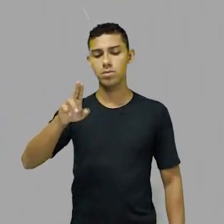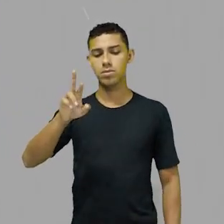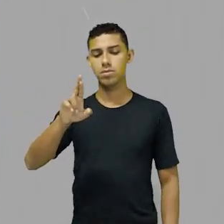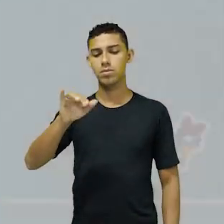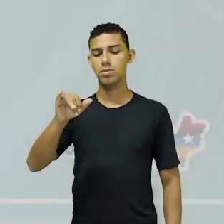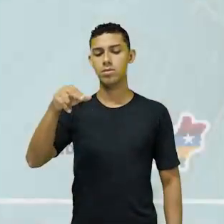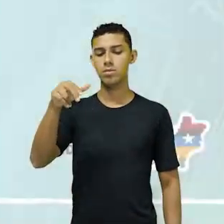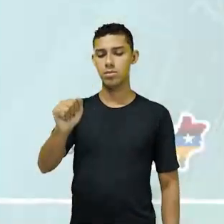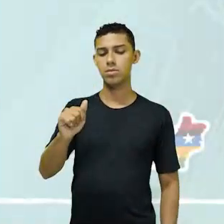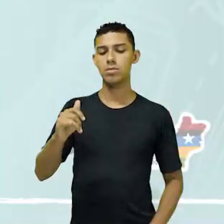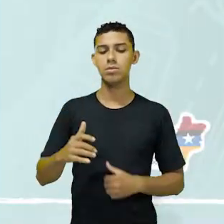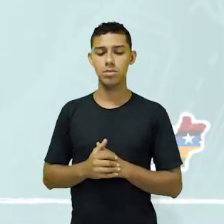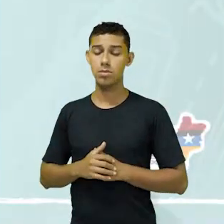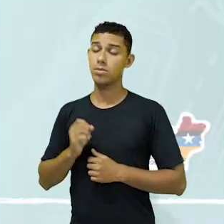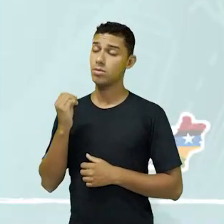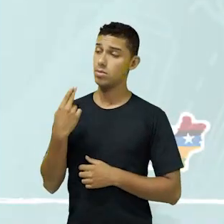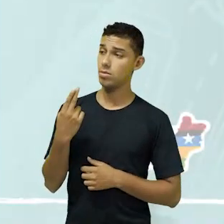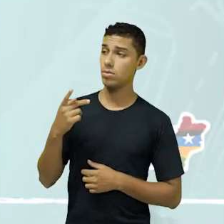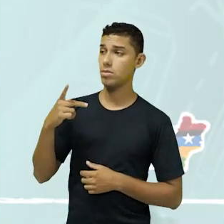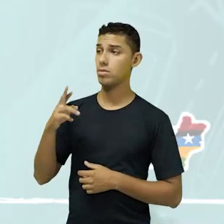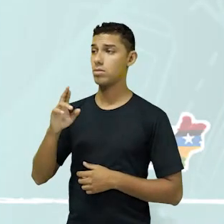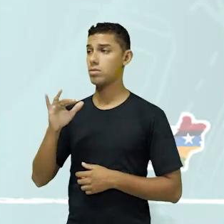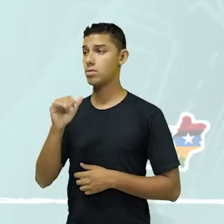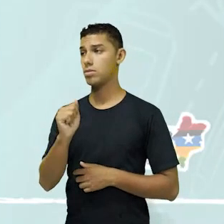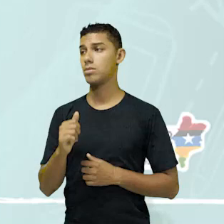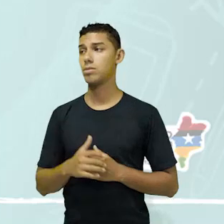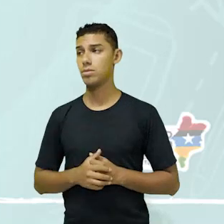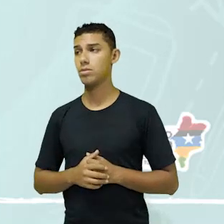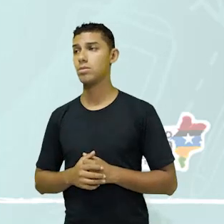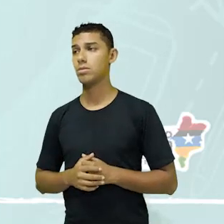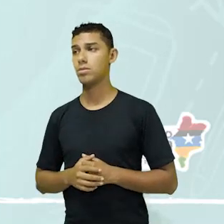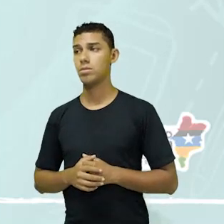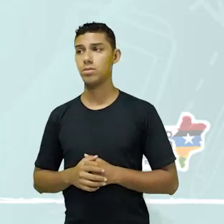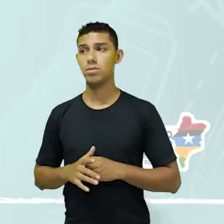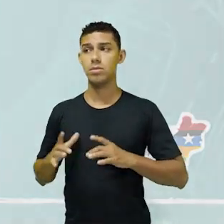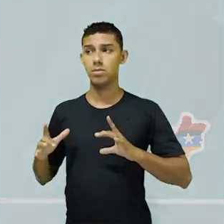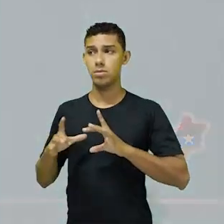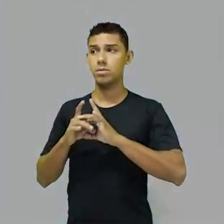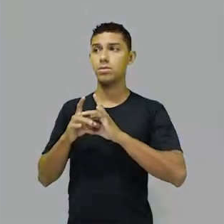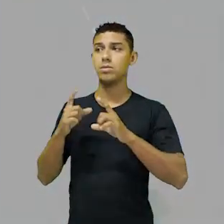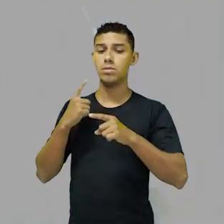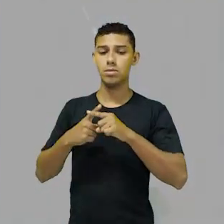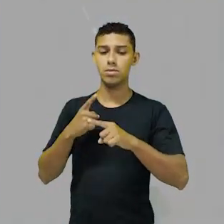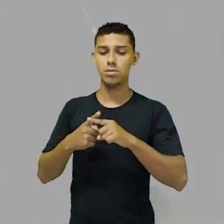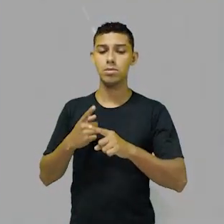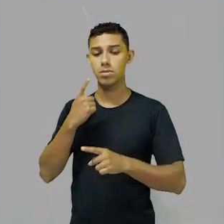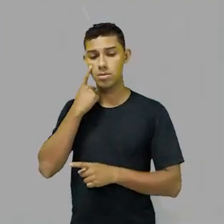púrica. Essa informação, se nós formos perceber, ela está correta. Por quê?